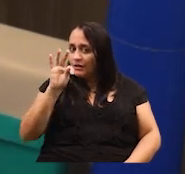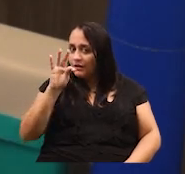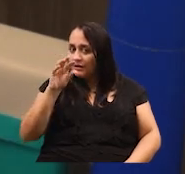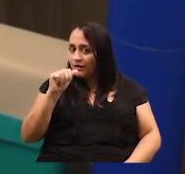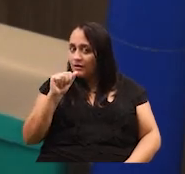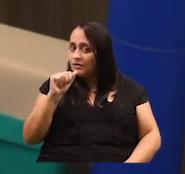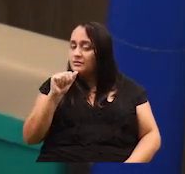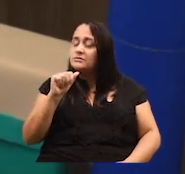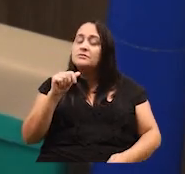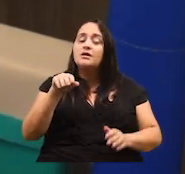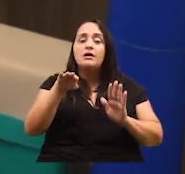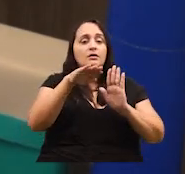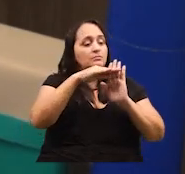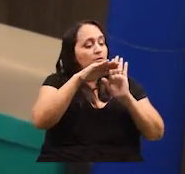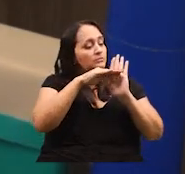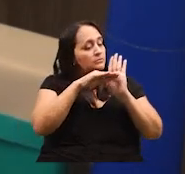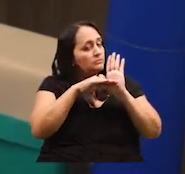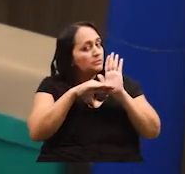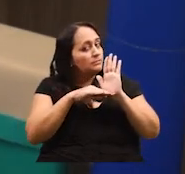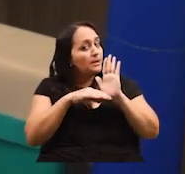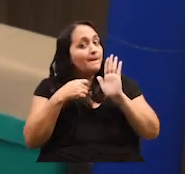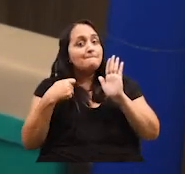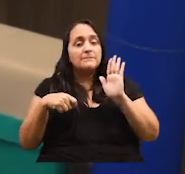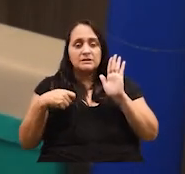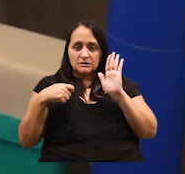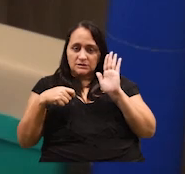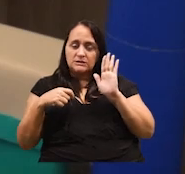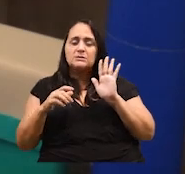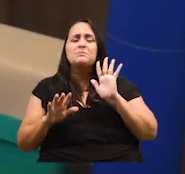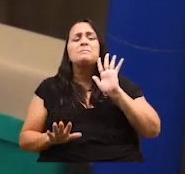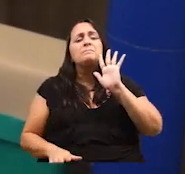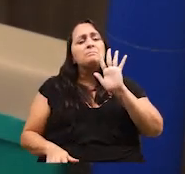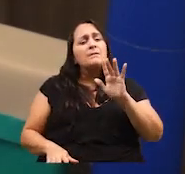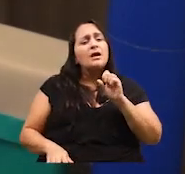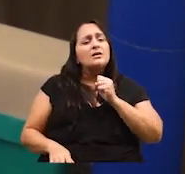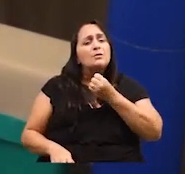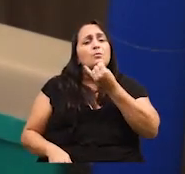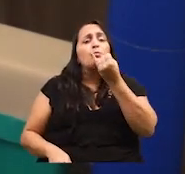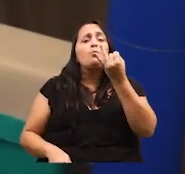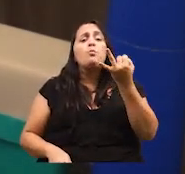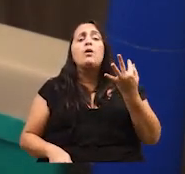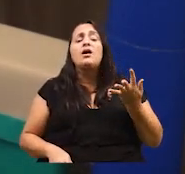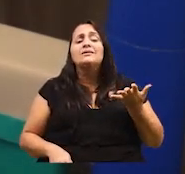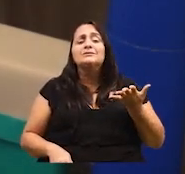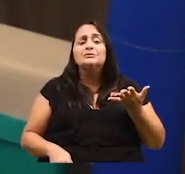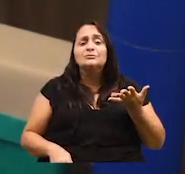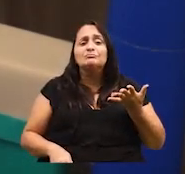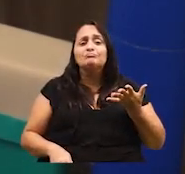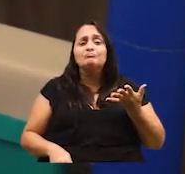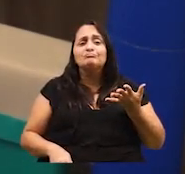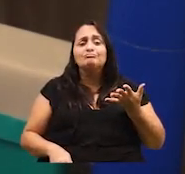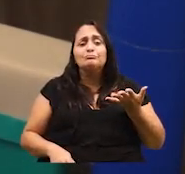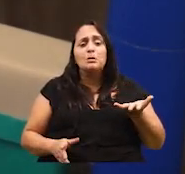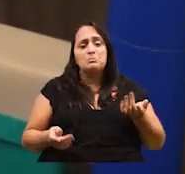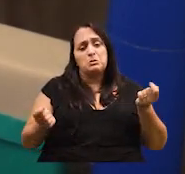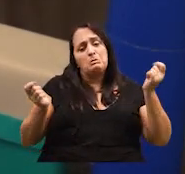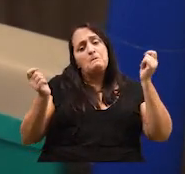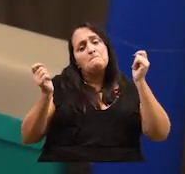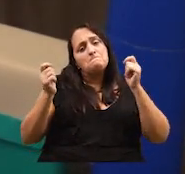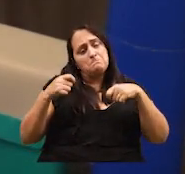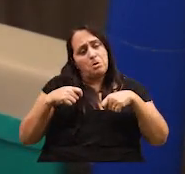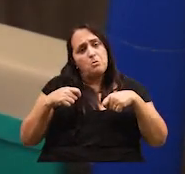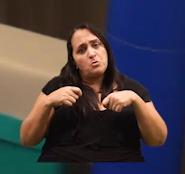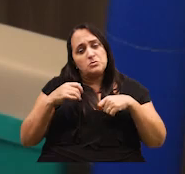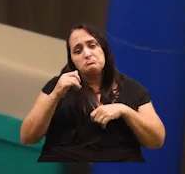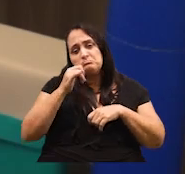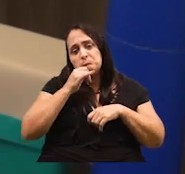receita. Eu preciso também saber as quantidades. Porque eu posso ter o ingrediente,